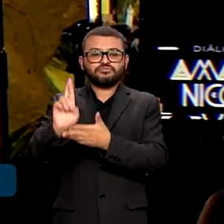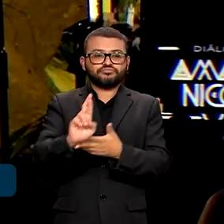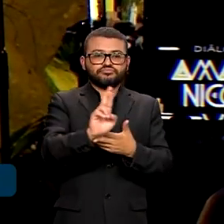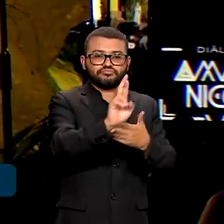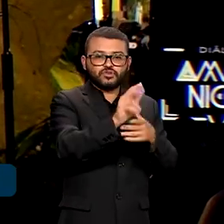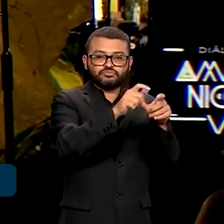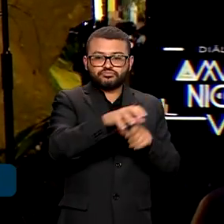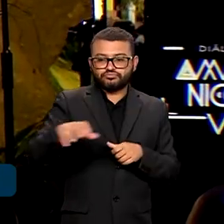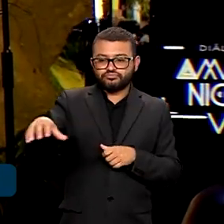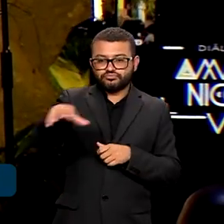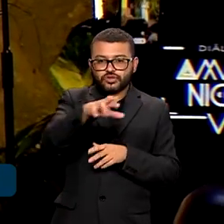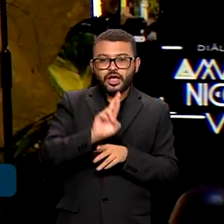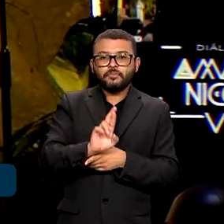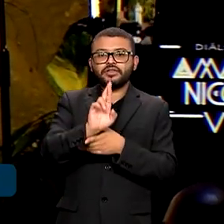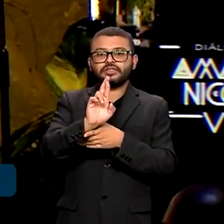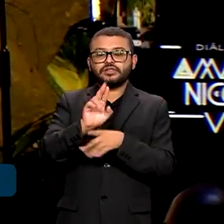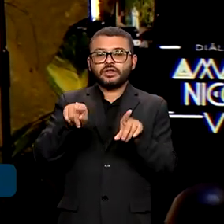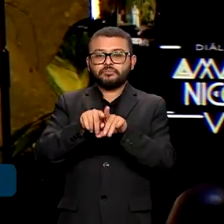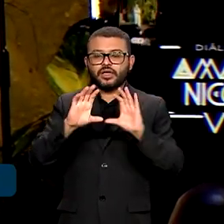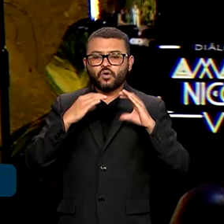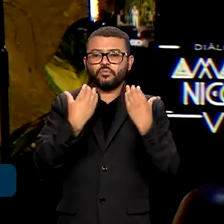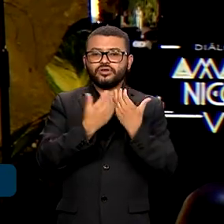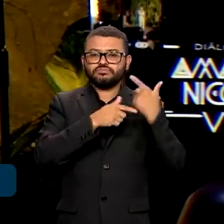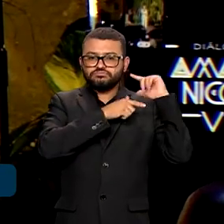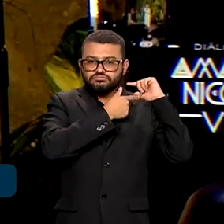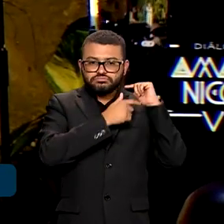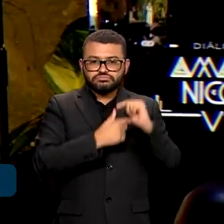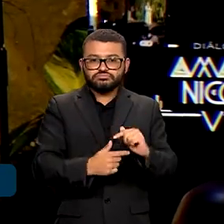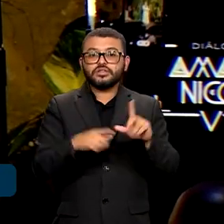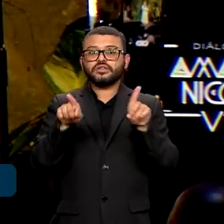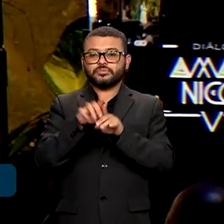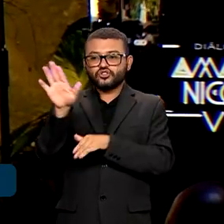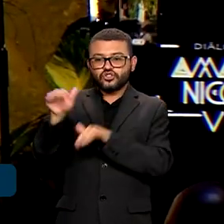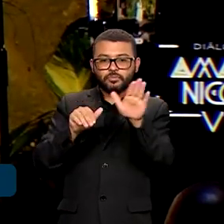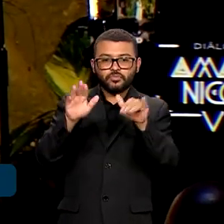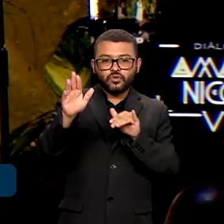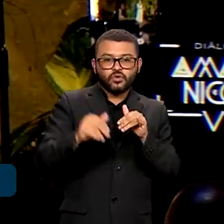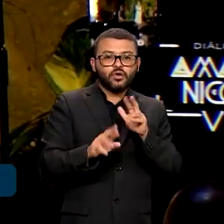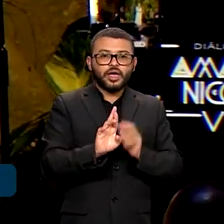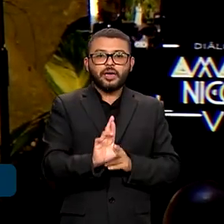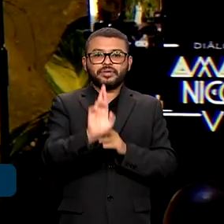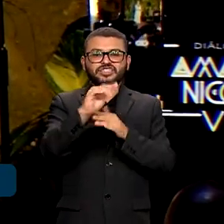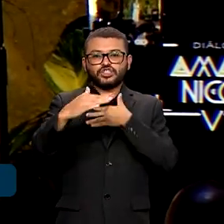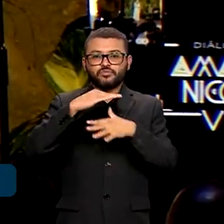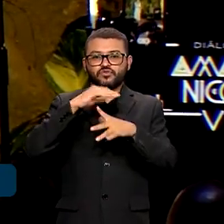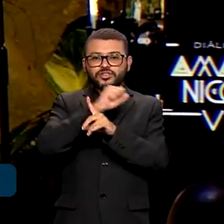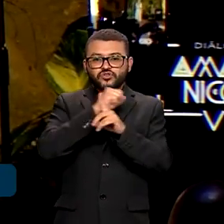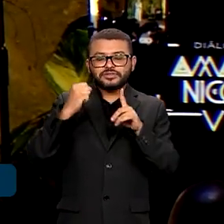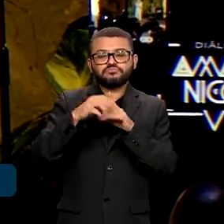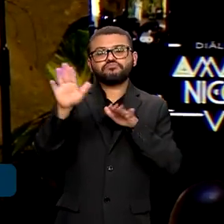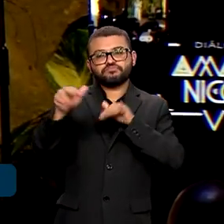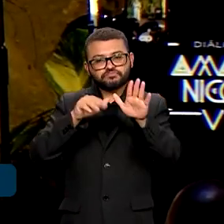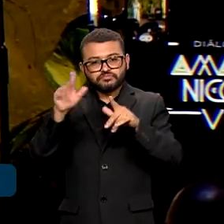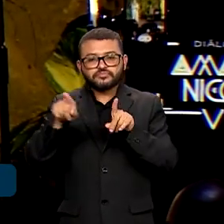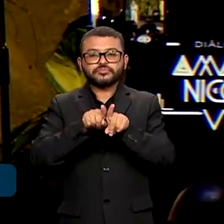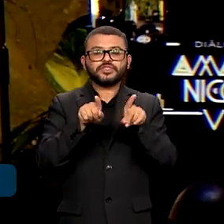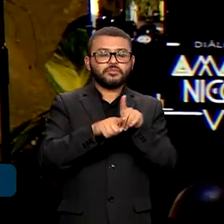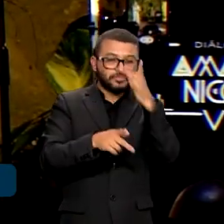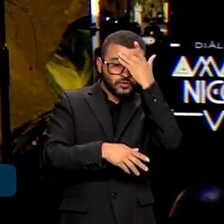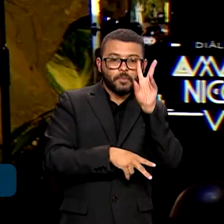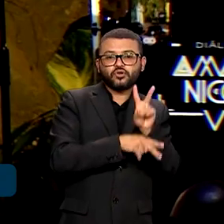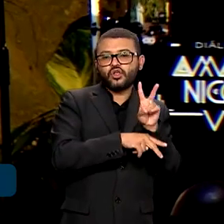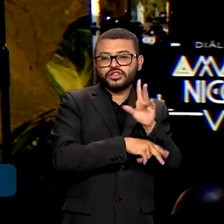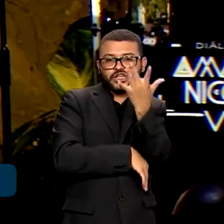diferentes setores, das comunidades tradicionais, representantes dos movimentos sociais,